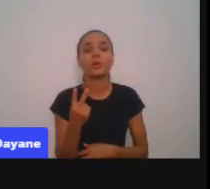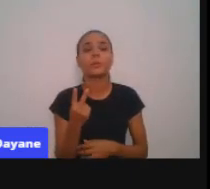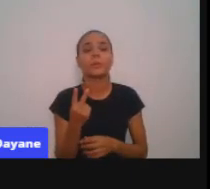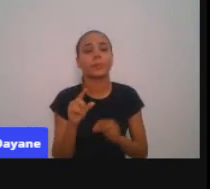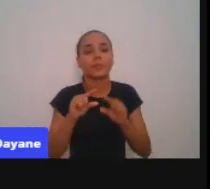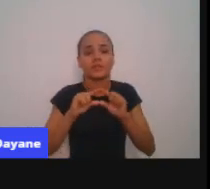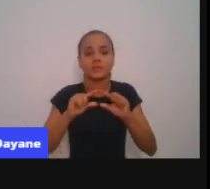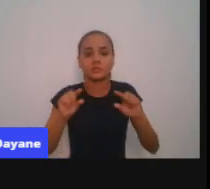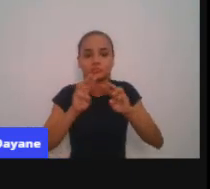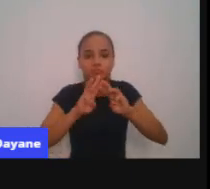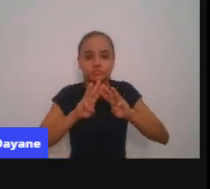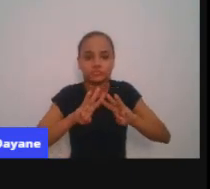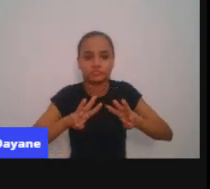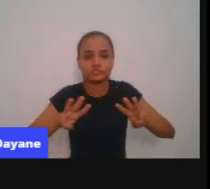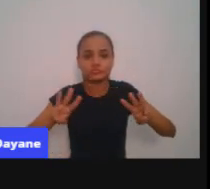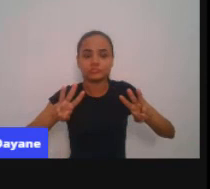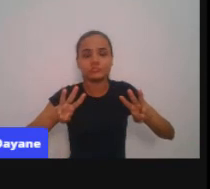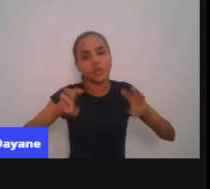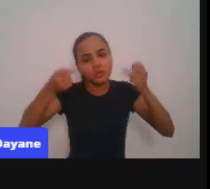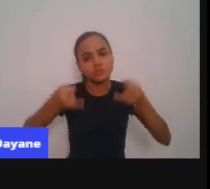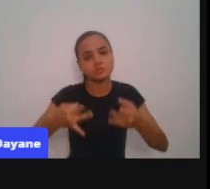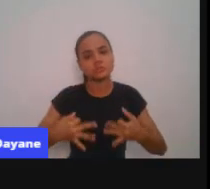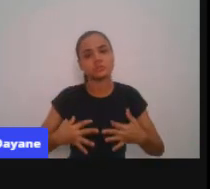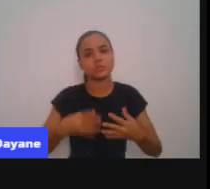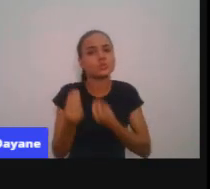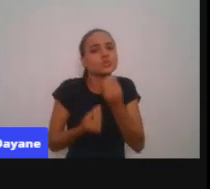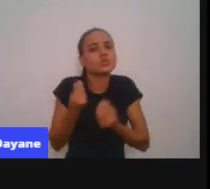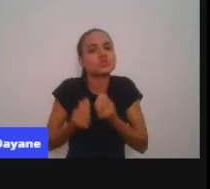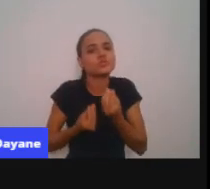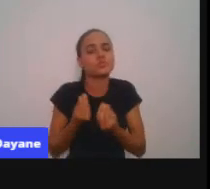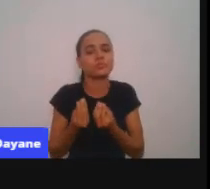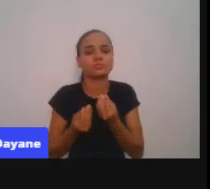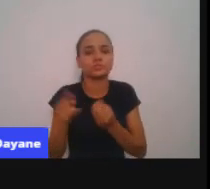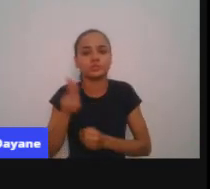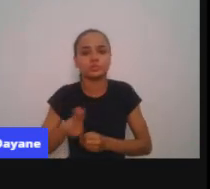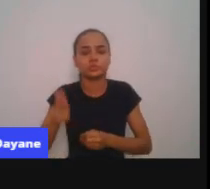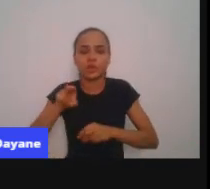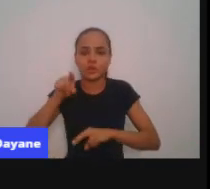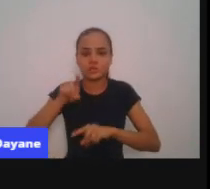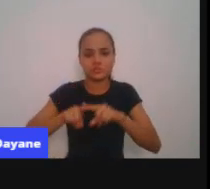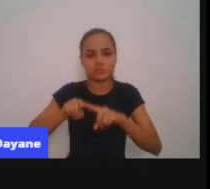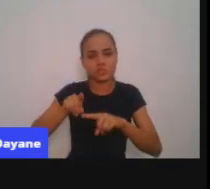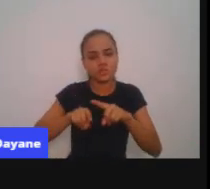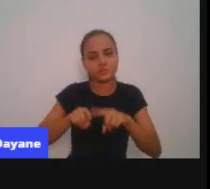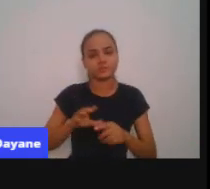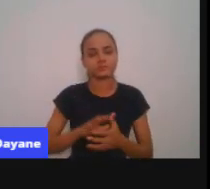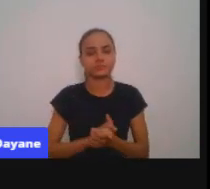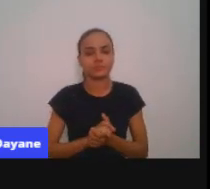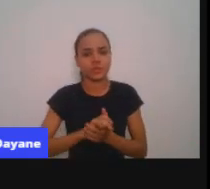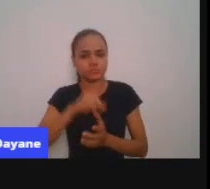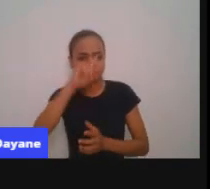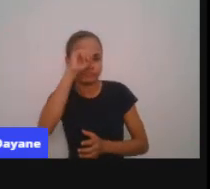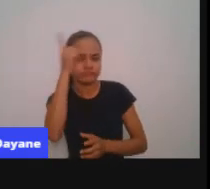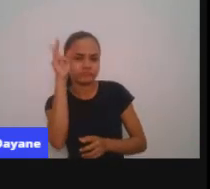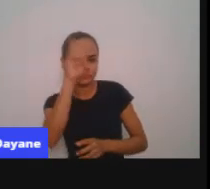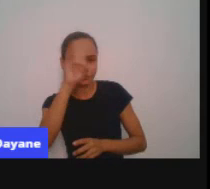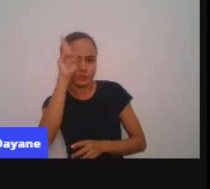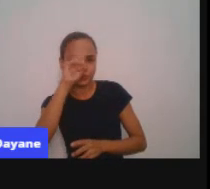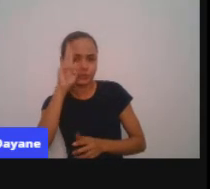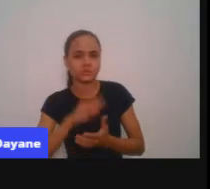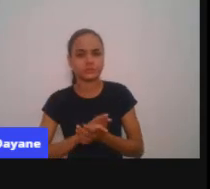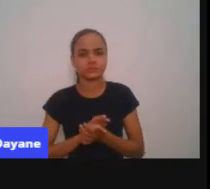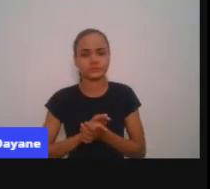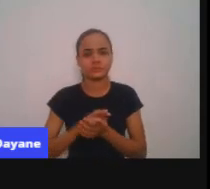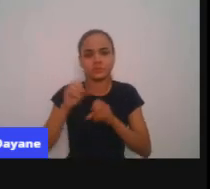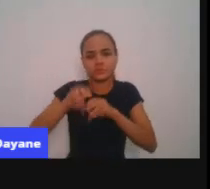essas ferramentas para criar histórias, para criar aulas animadas. E agora eu vou colocar mais uma coisa